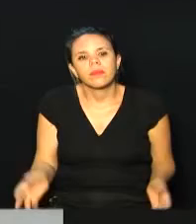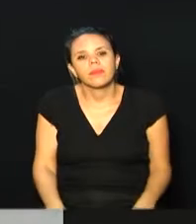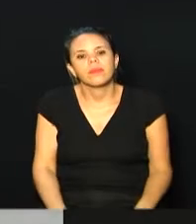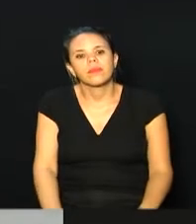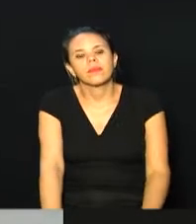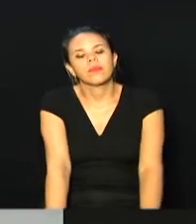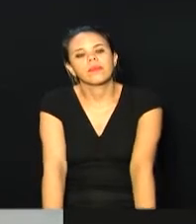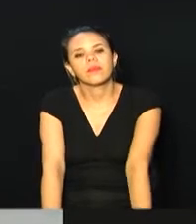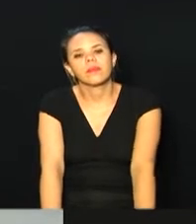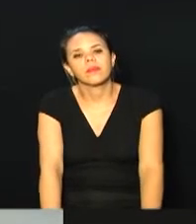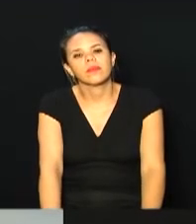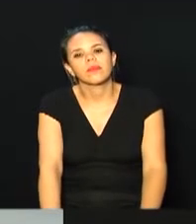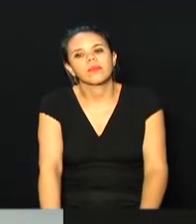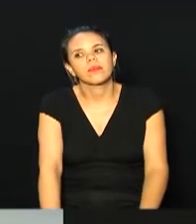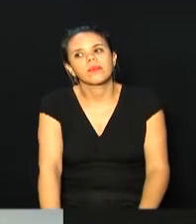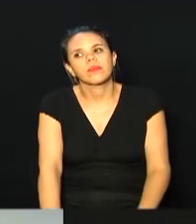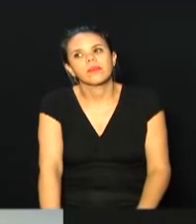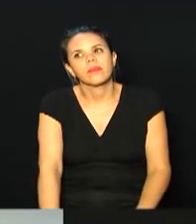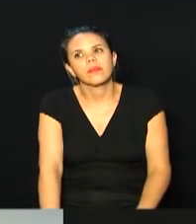é que